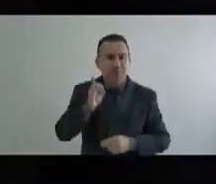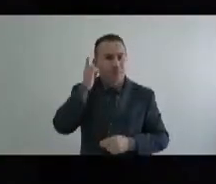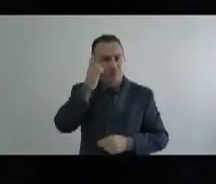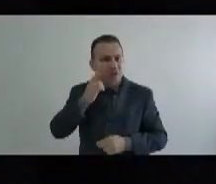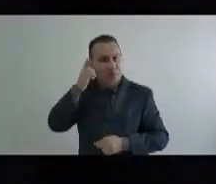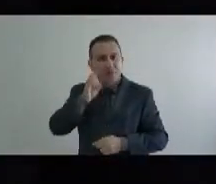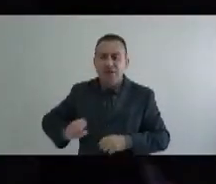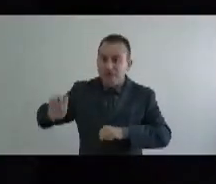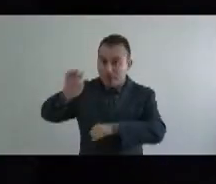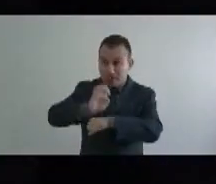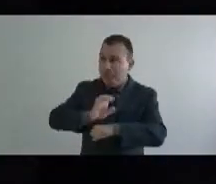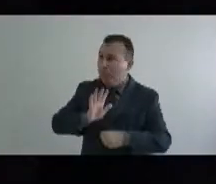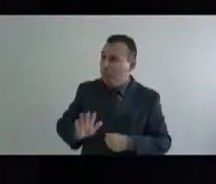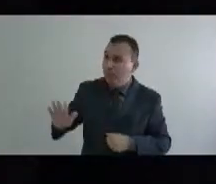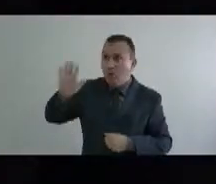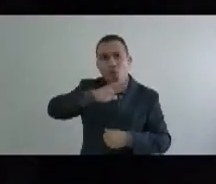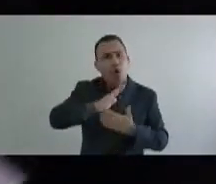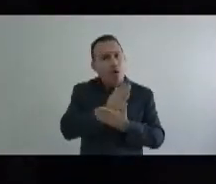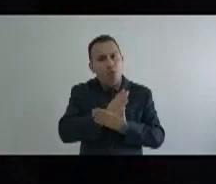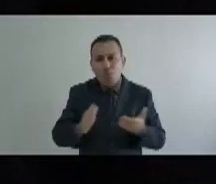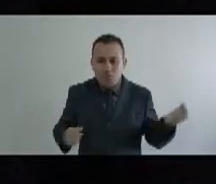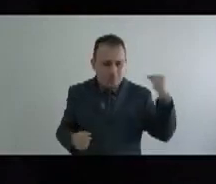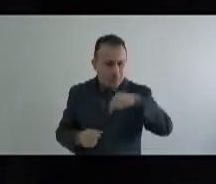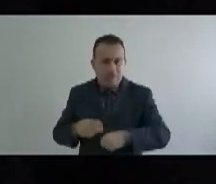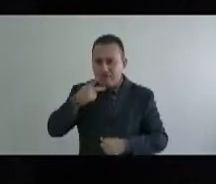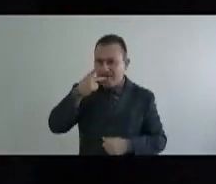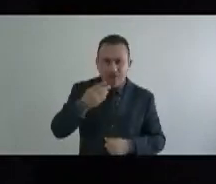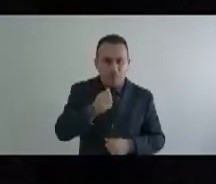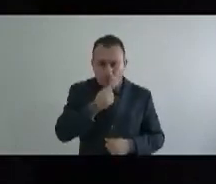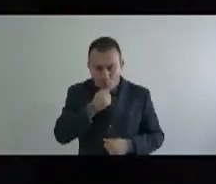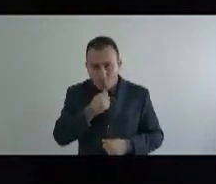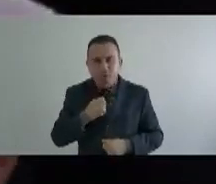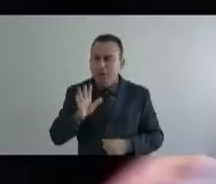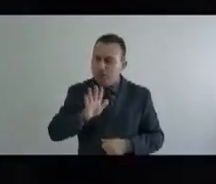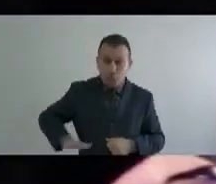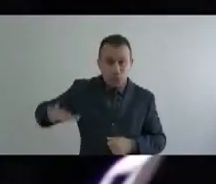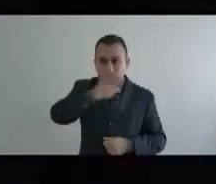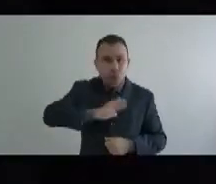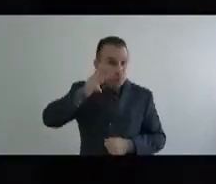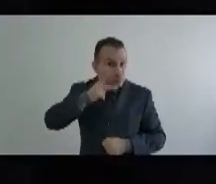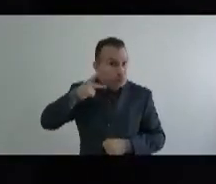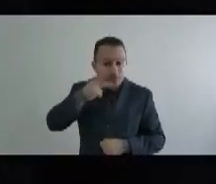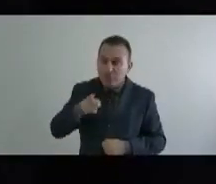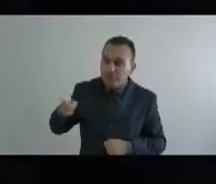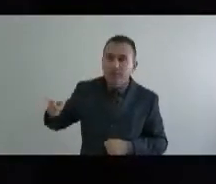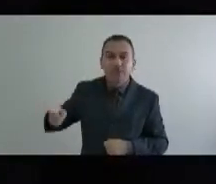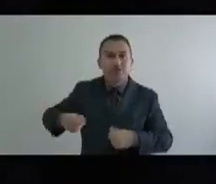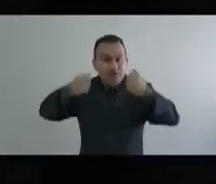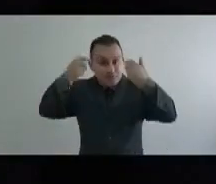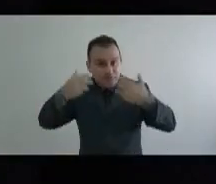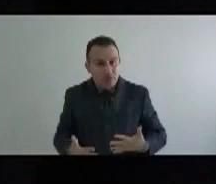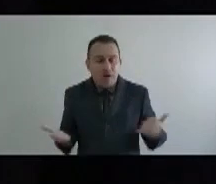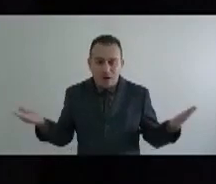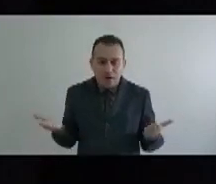que talvez não puderam aqui falar, todos nós, os políticos, que você fez questão de citar, eu quero